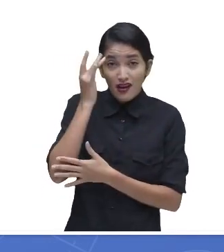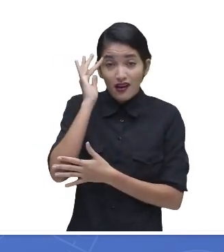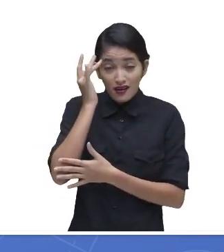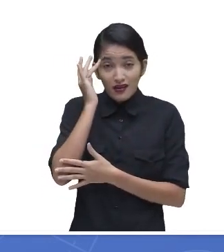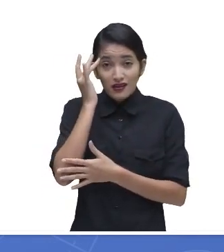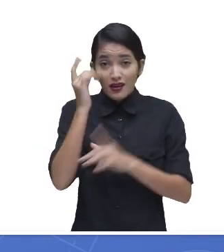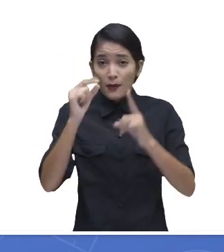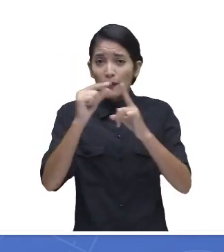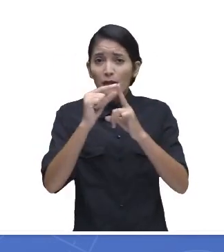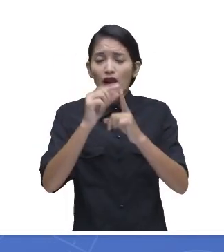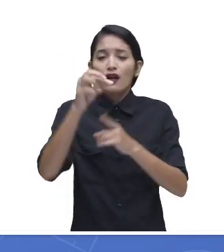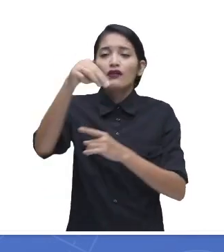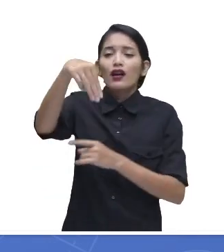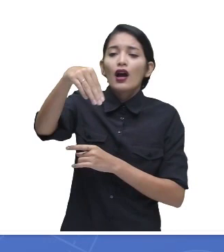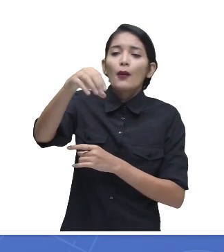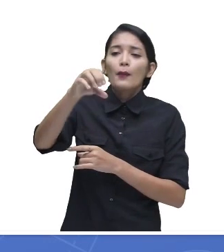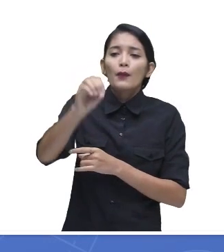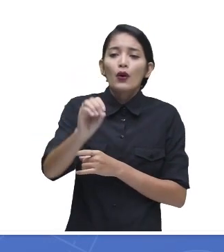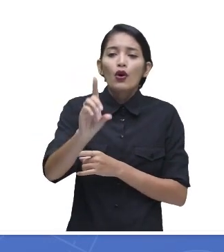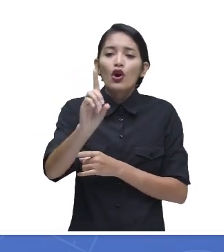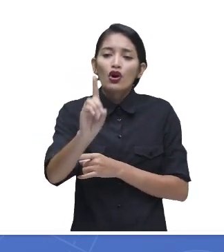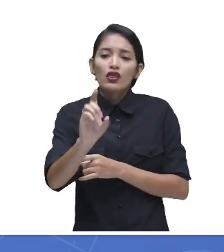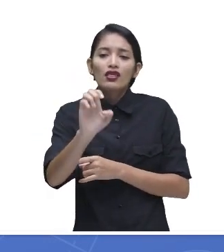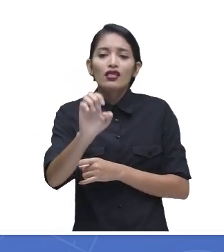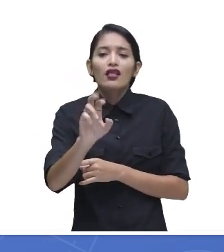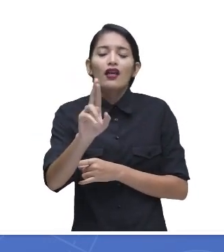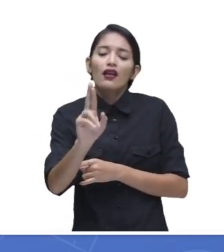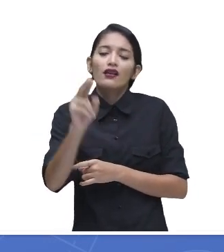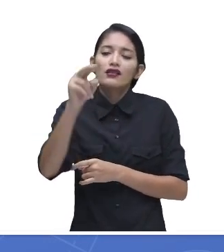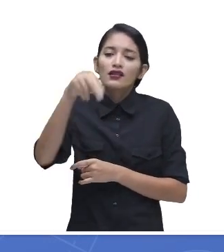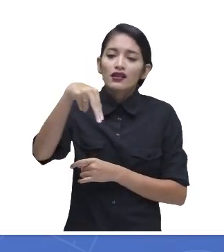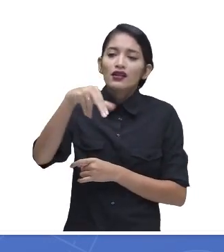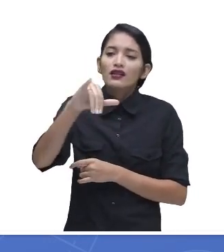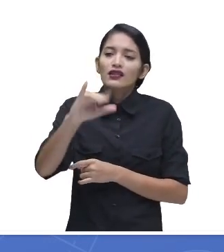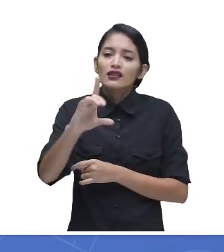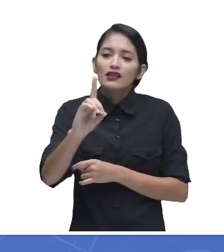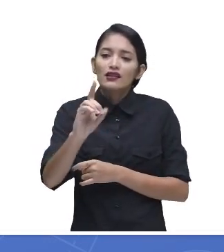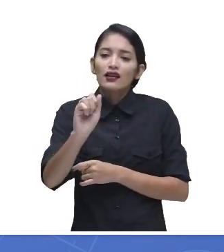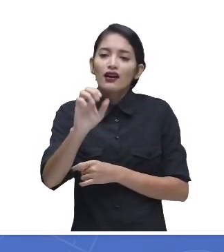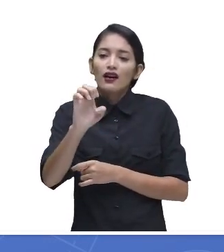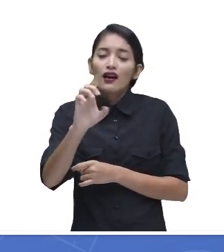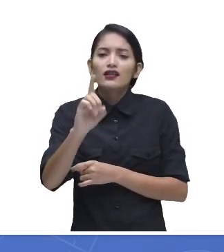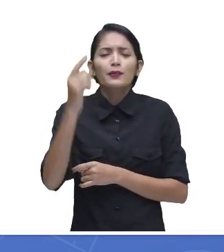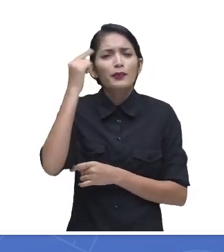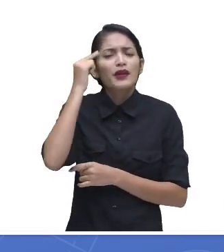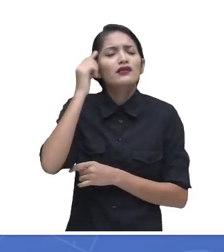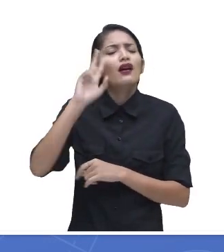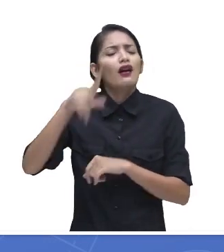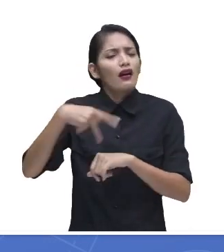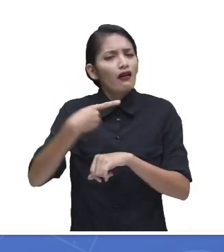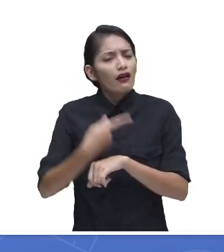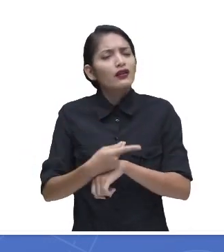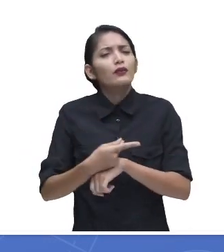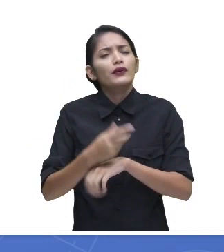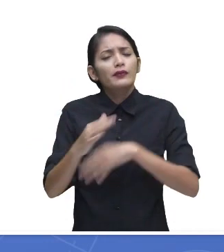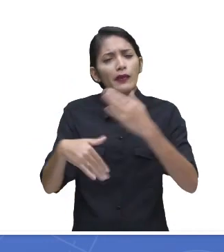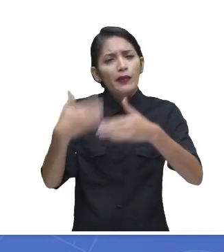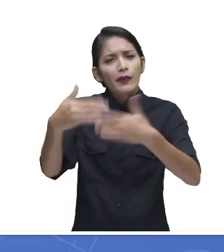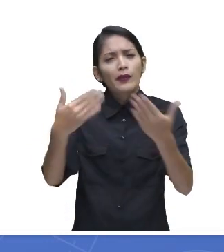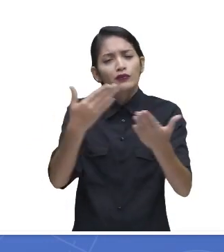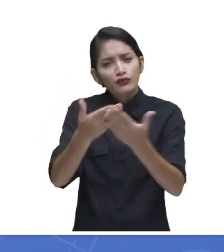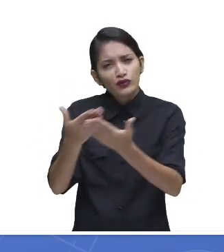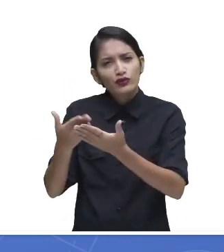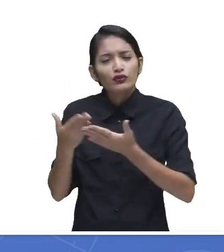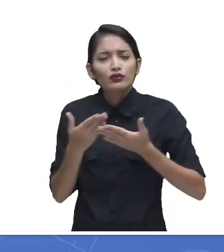essa palavrinha aí, modernidade, né? Então, vamos pensar sobre isso, depois a gente vai, durante toda a nossa aula, nós vamos